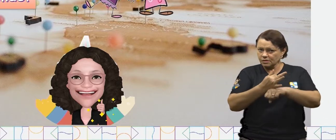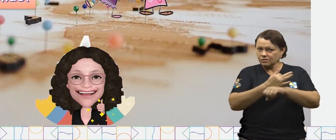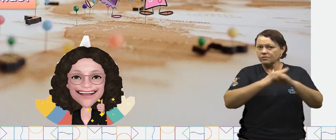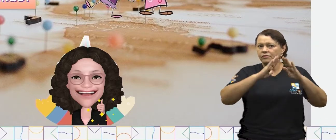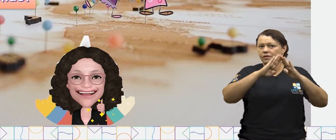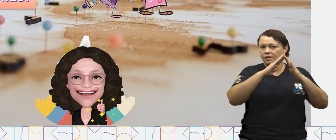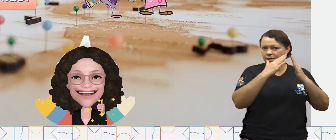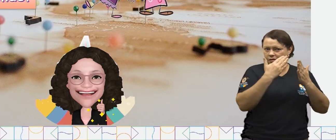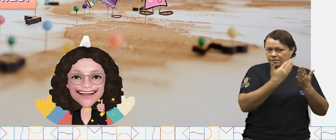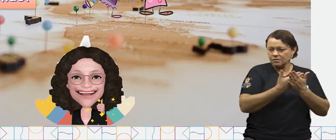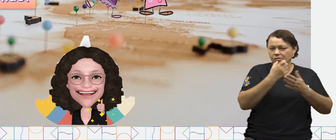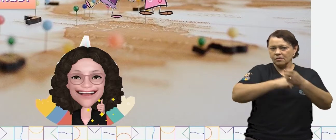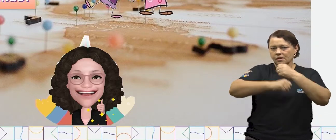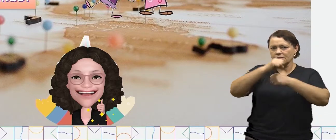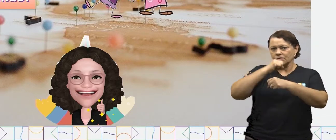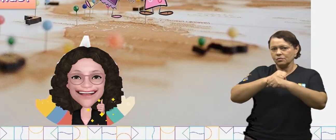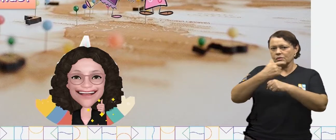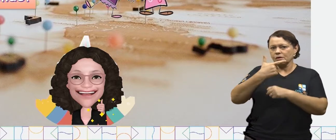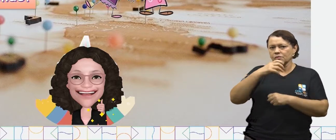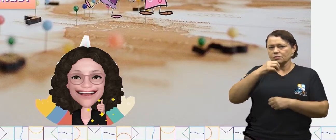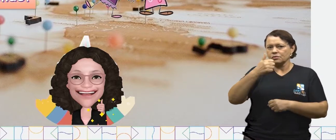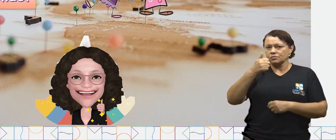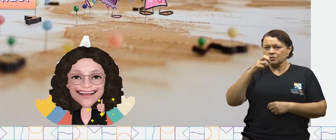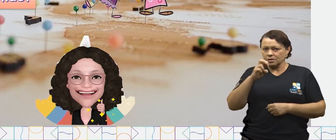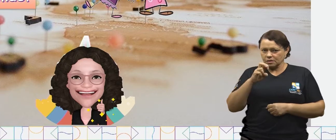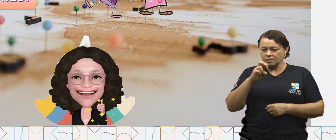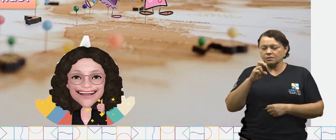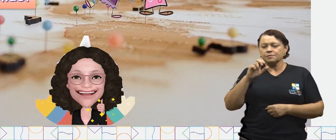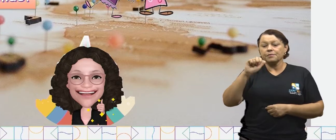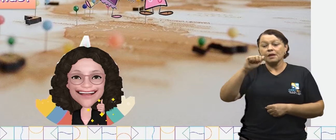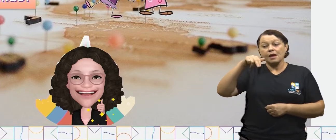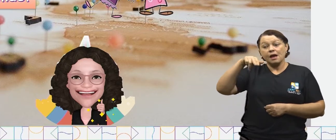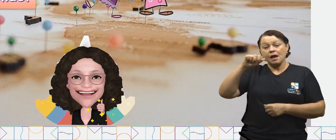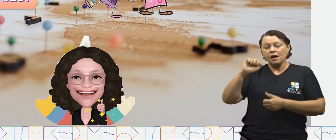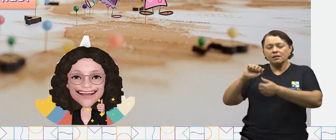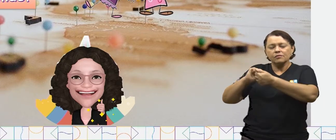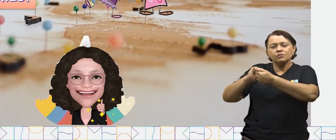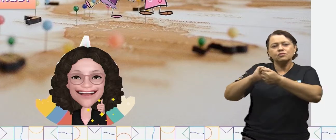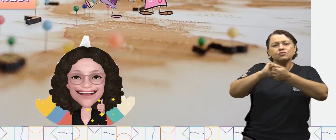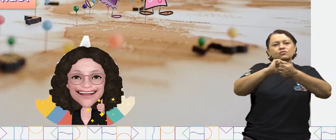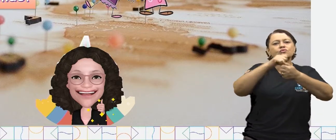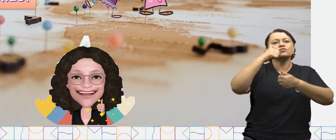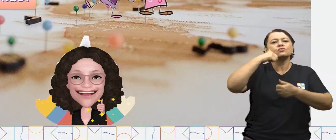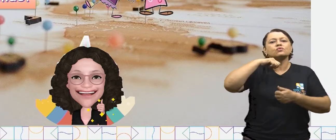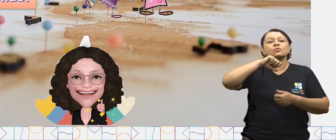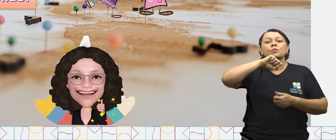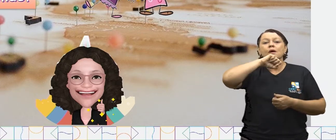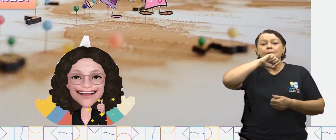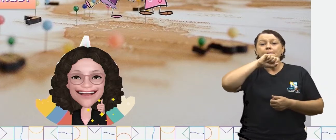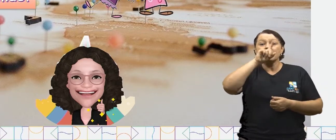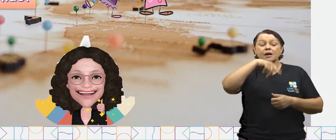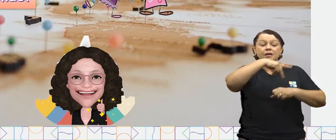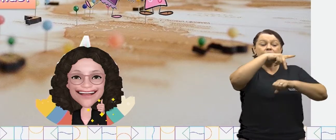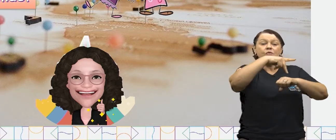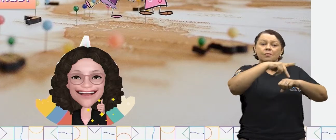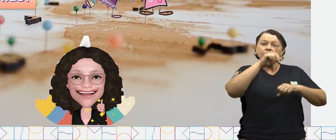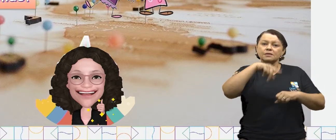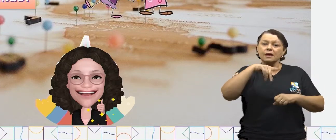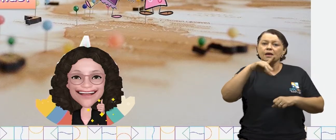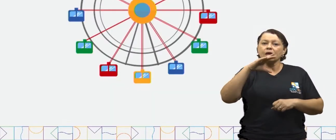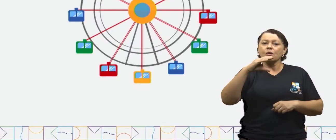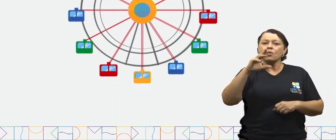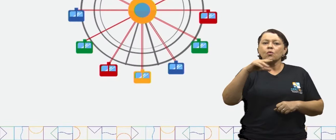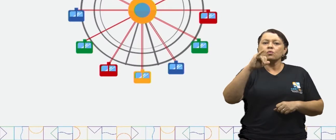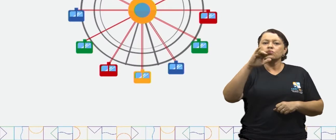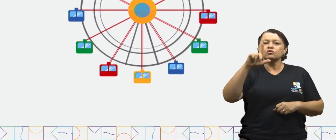férias escolares do ano de 2015. A Ana Luísa foi com a sua mãe e o país visitado foi o